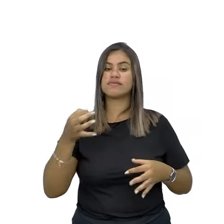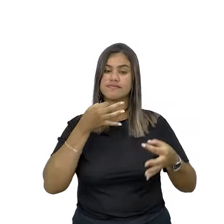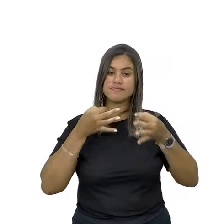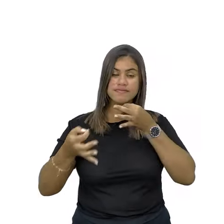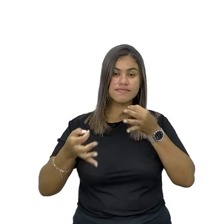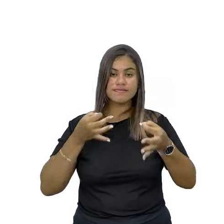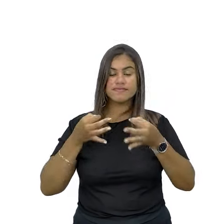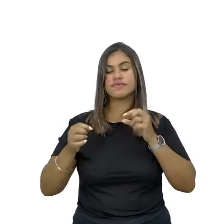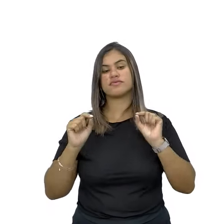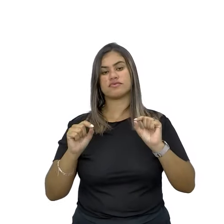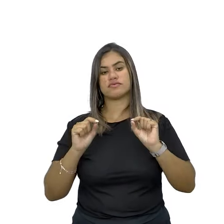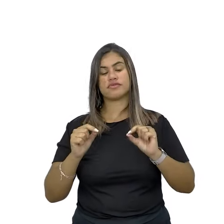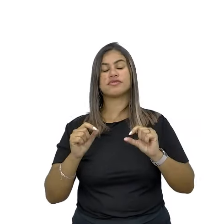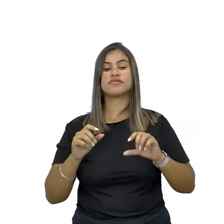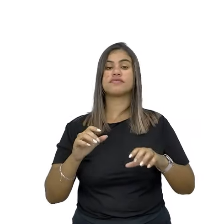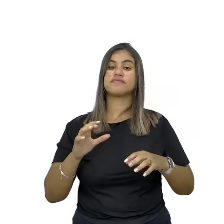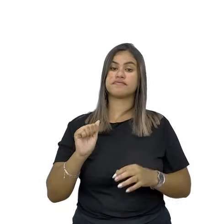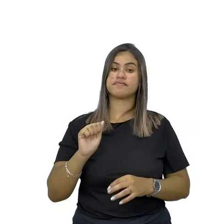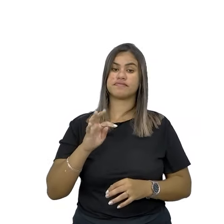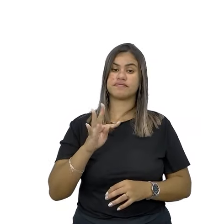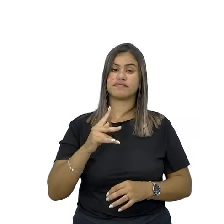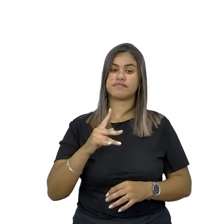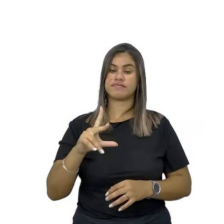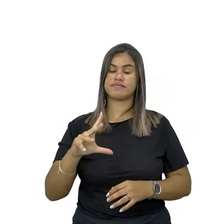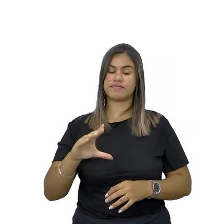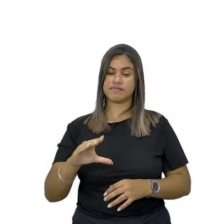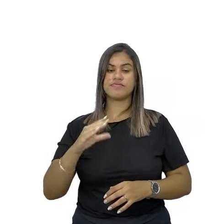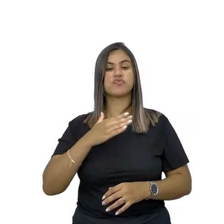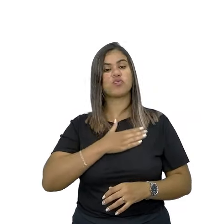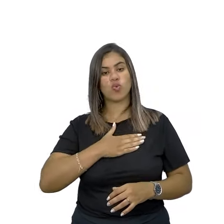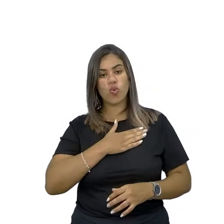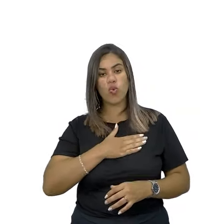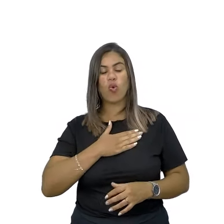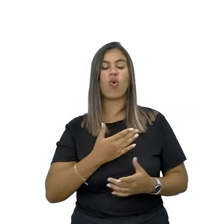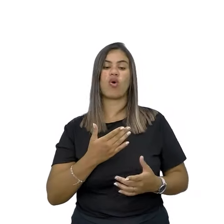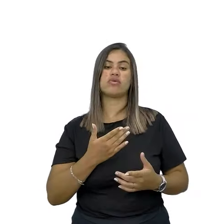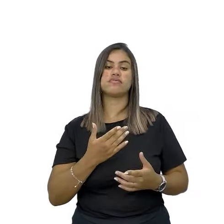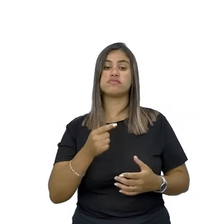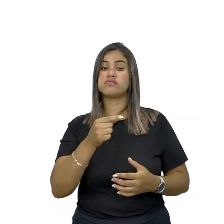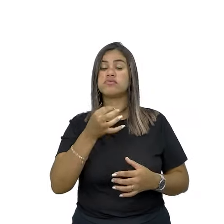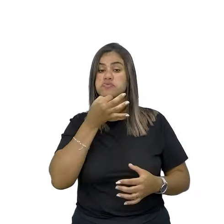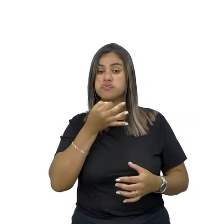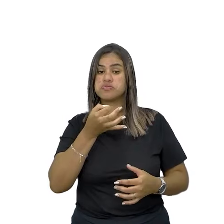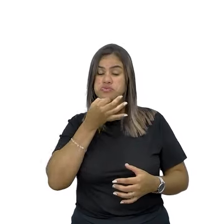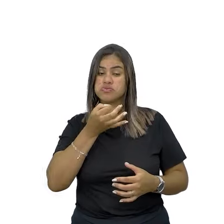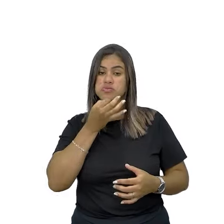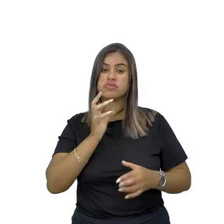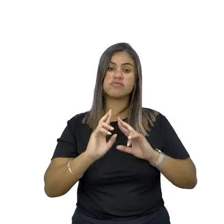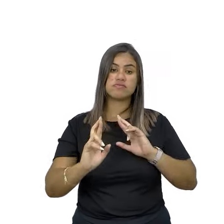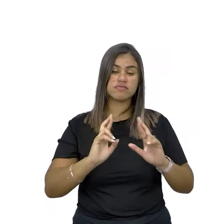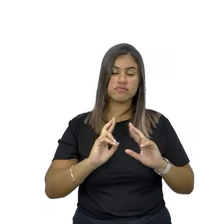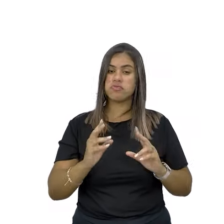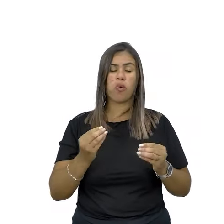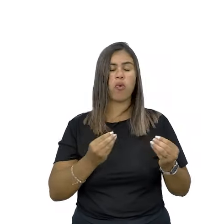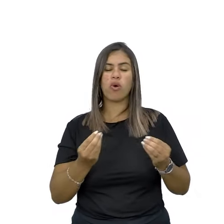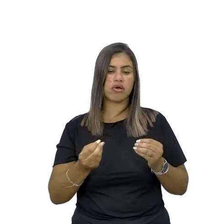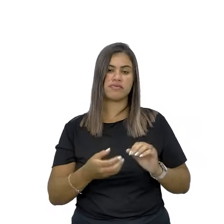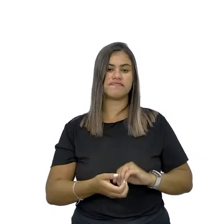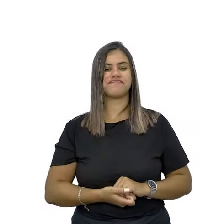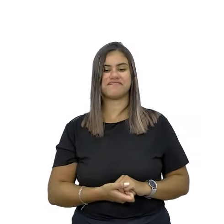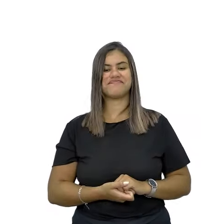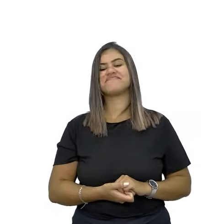o que você achou dessa apresentação, o que você achou da aplicação da resolução de problemas. Conta aí pra